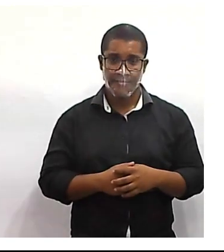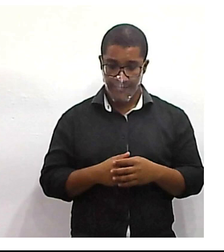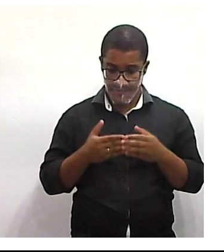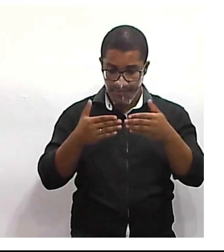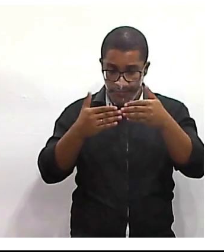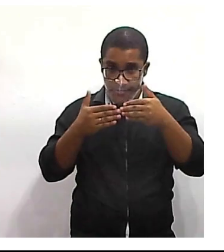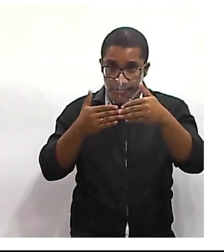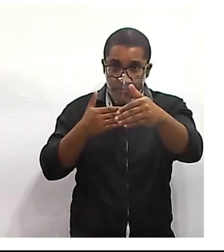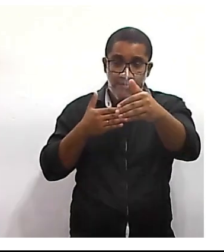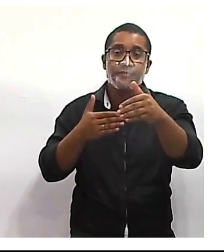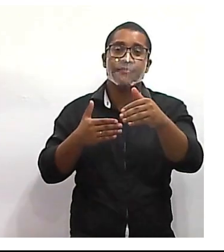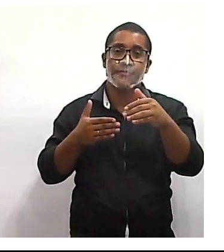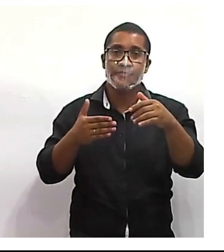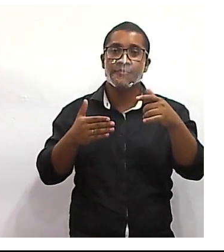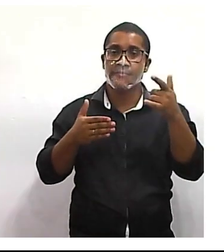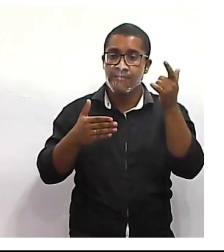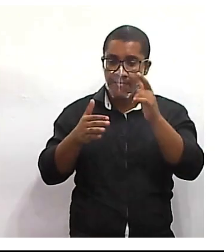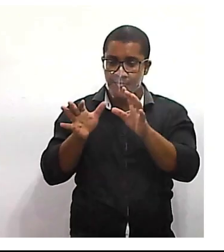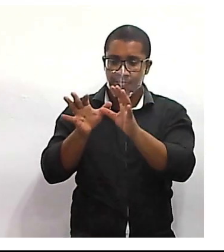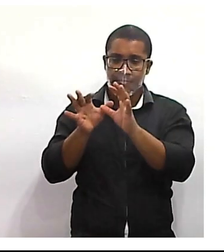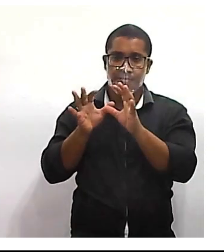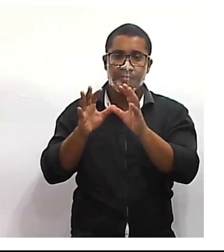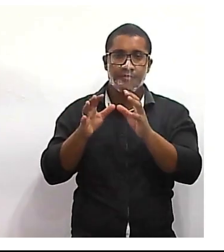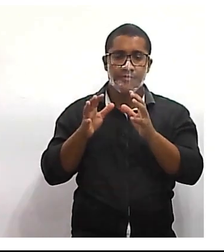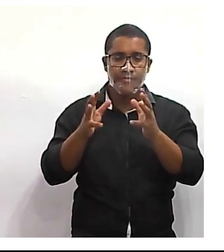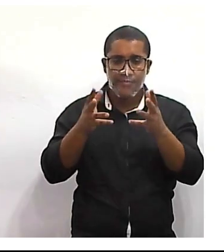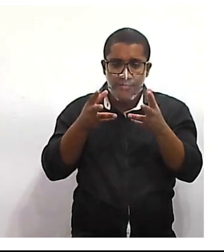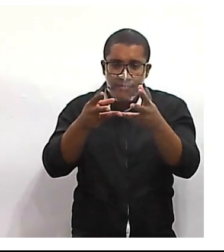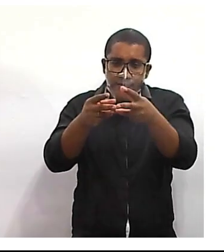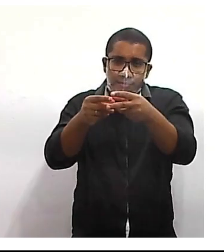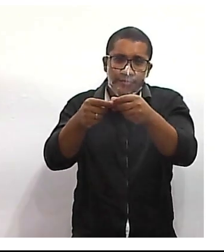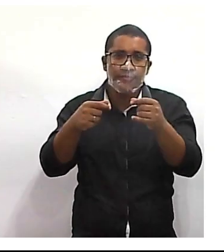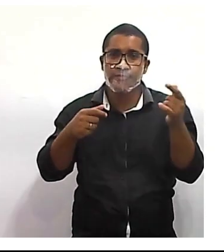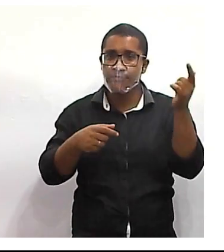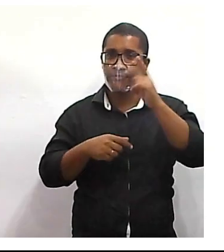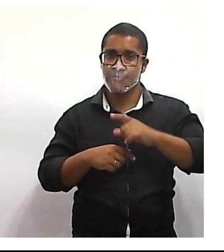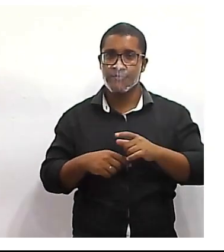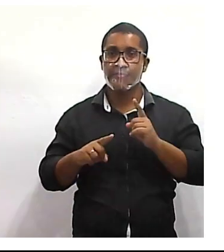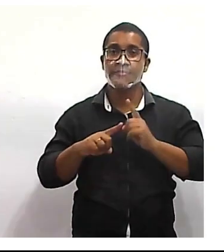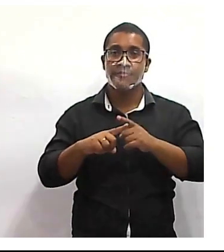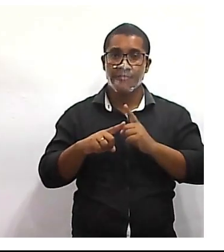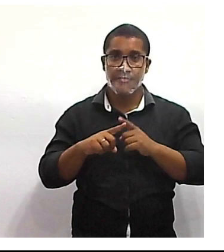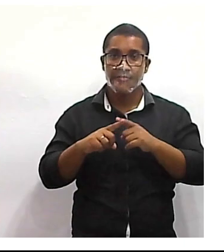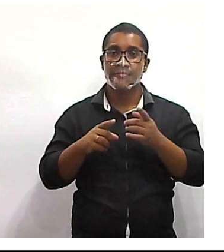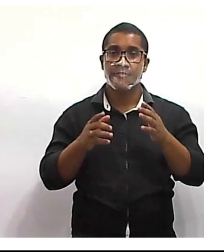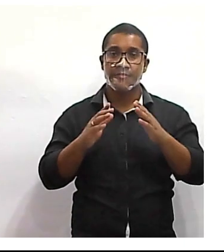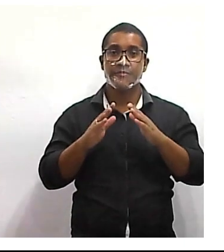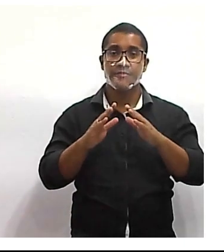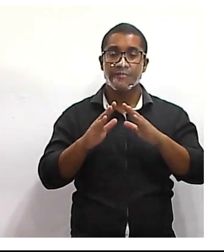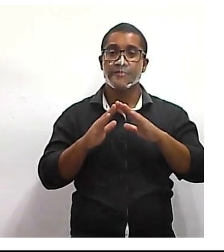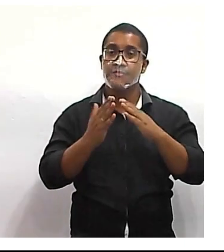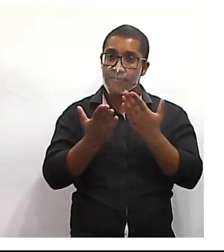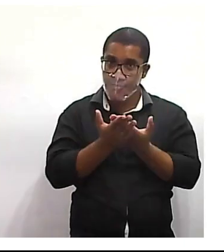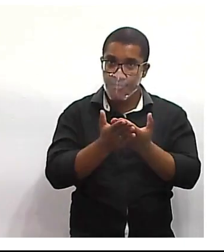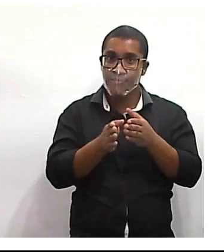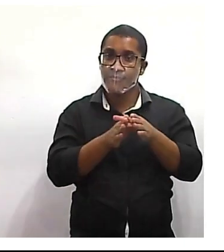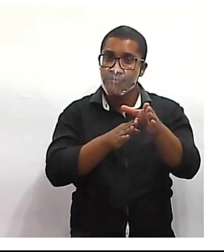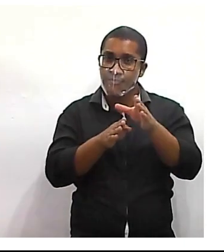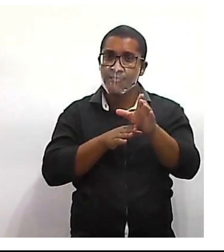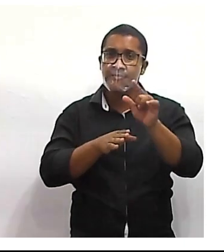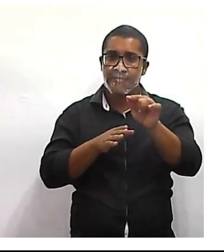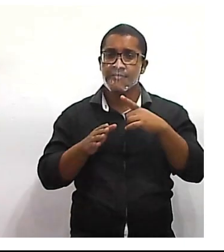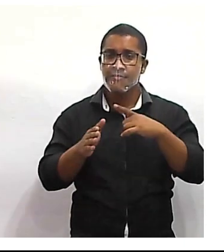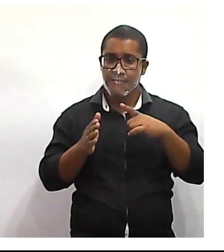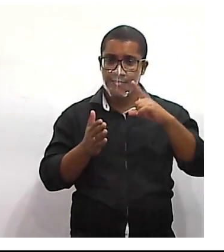dele tudo vai fluir, tudo flui. Porque é no Conselho Escolar que são tomadas as